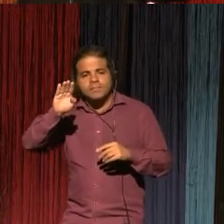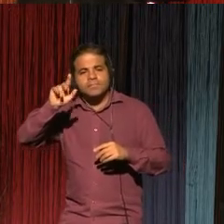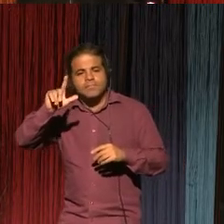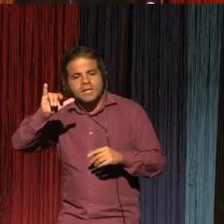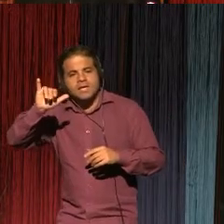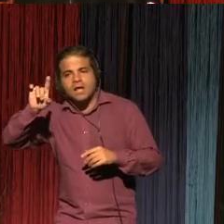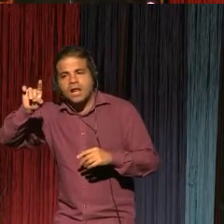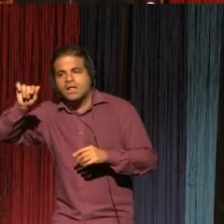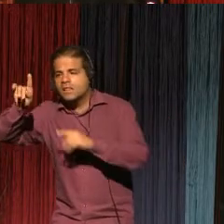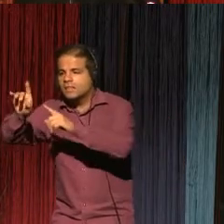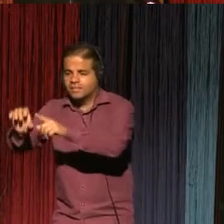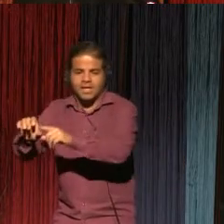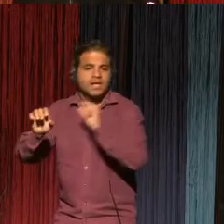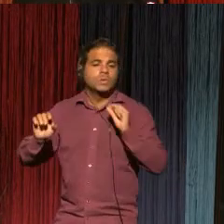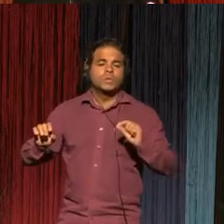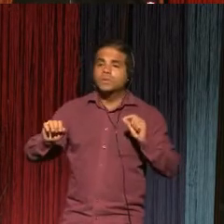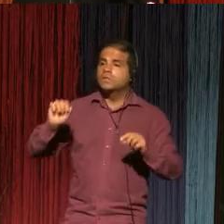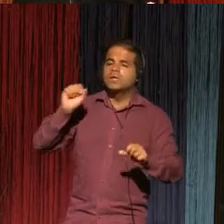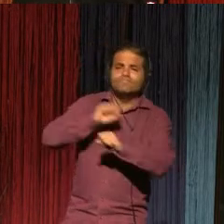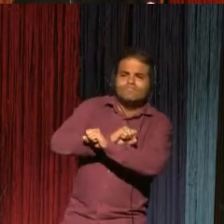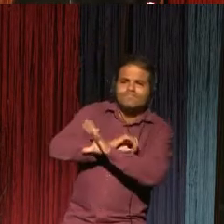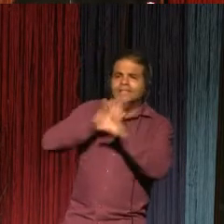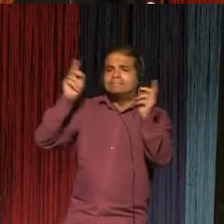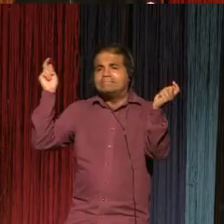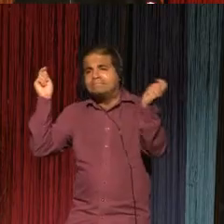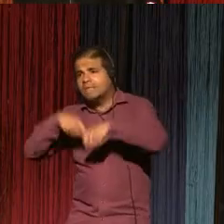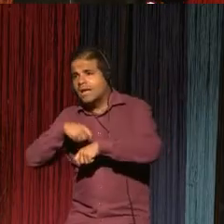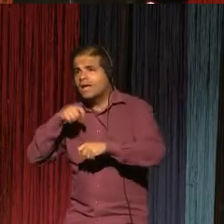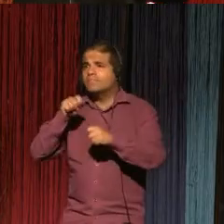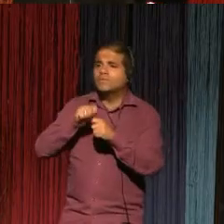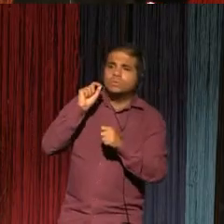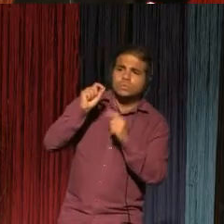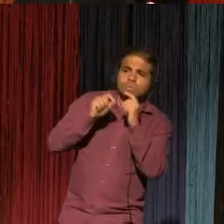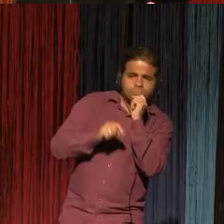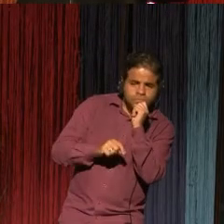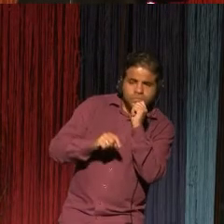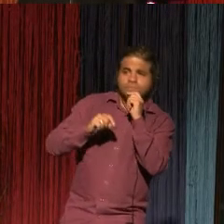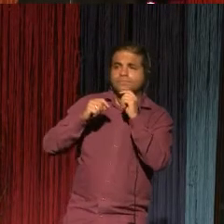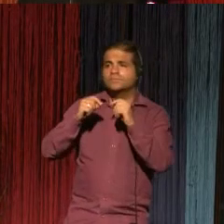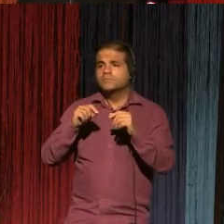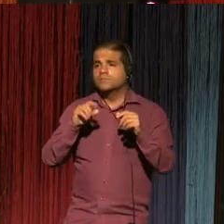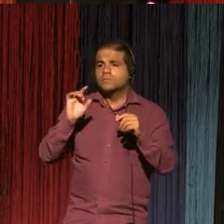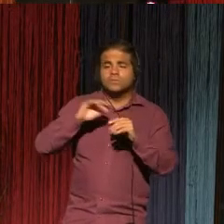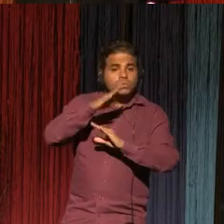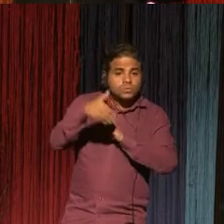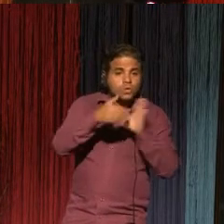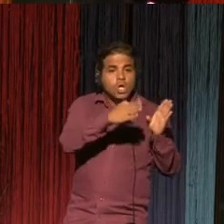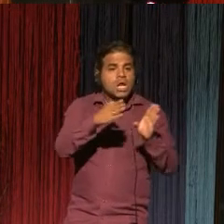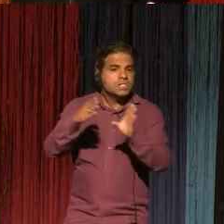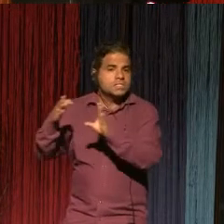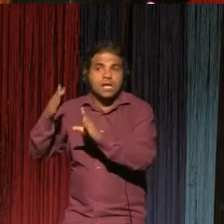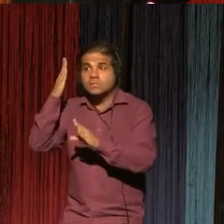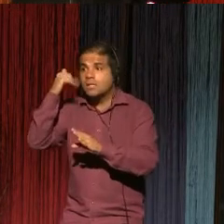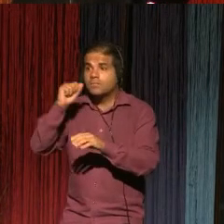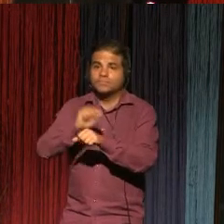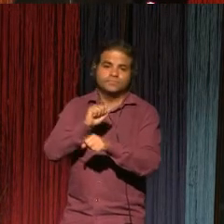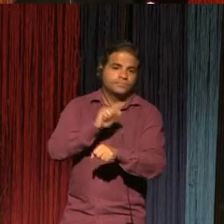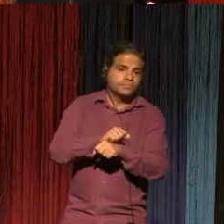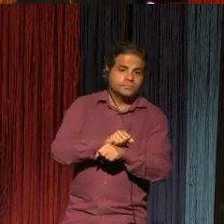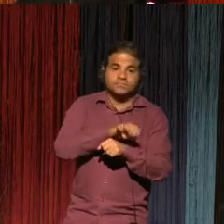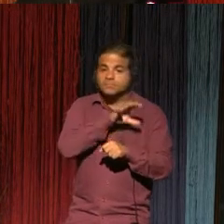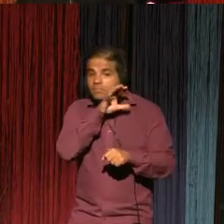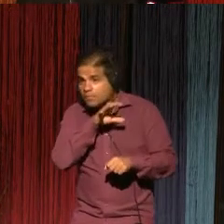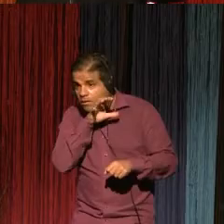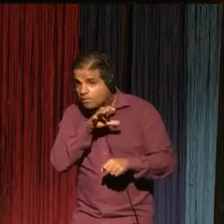clareza sobre o que se pode ou não se pode fazer, uma rotina estável, ter as coisas no seu lugar, saber o que esperar. Animal de